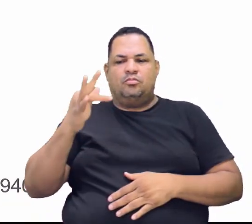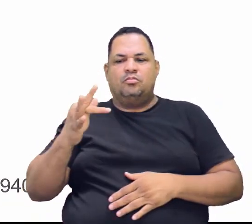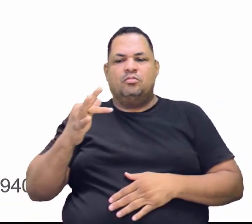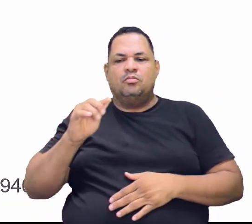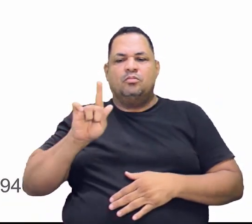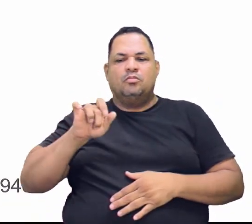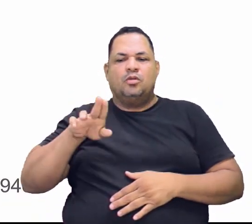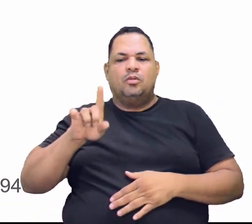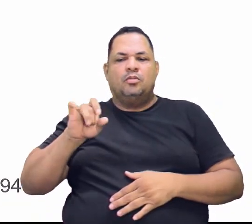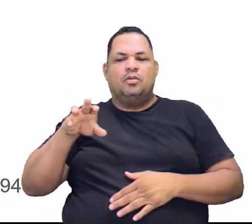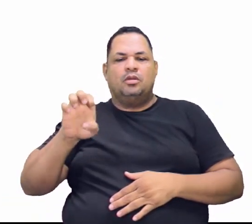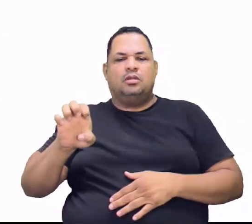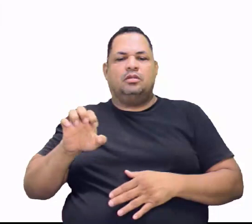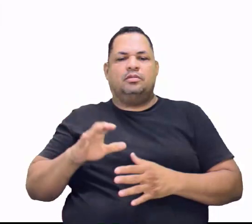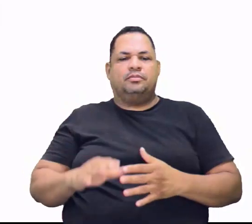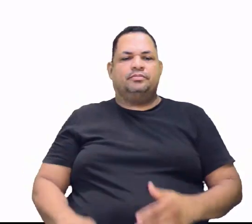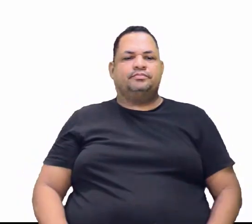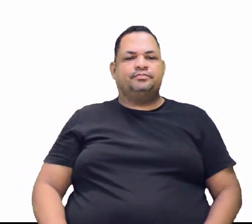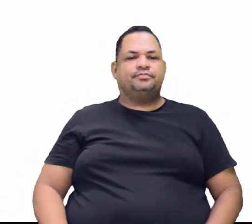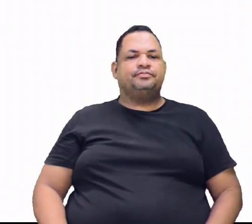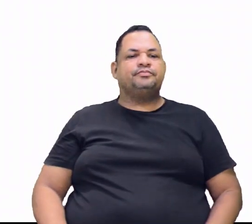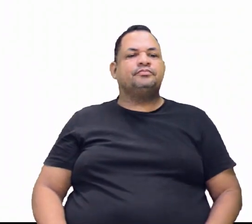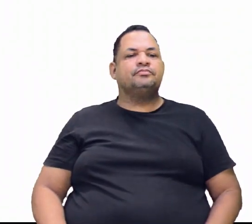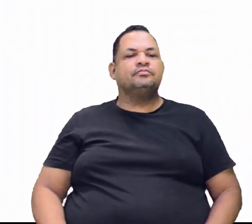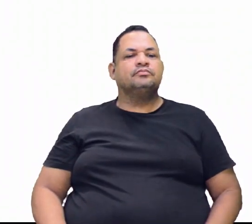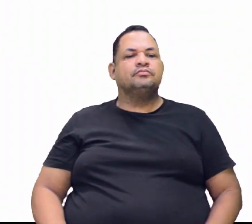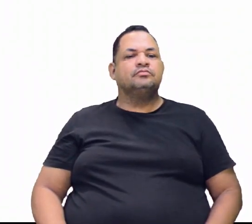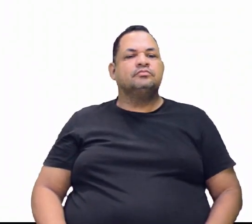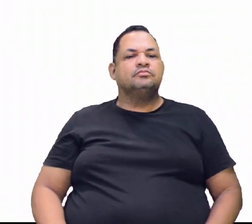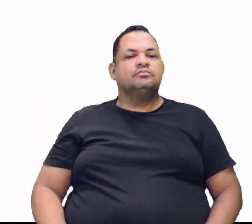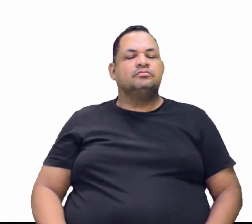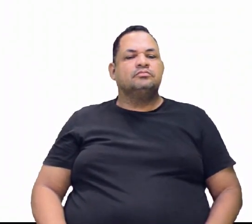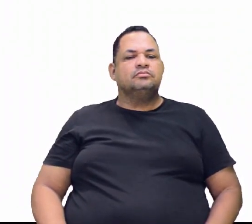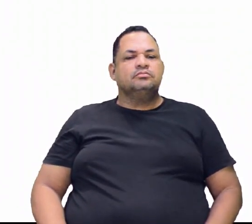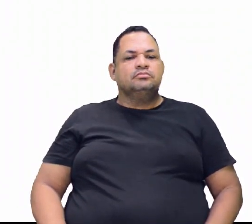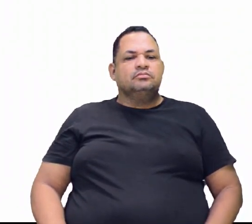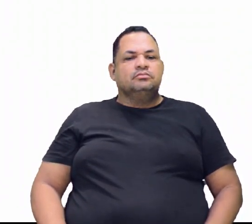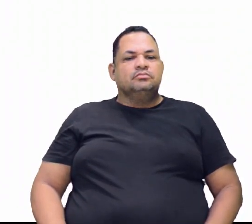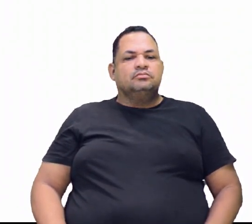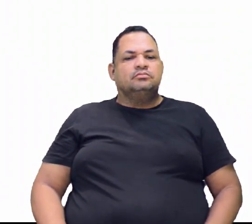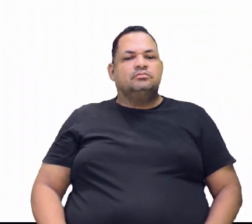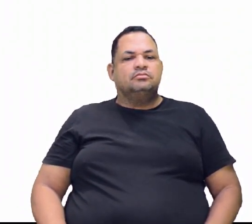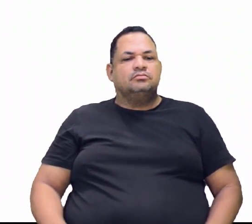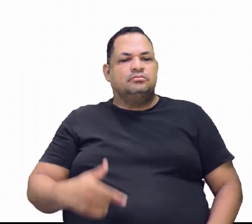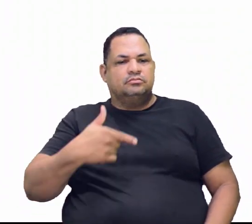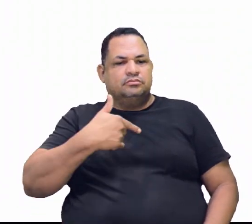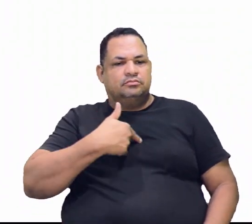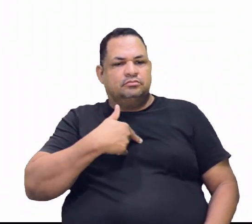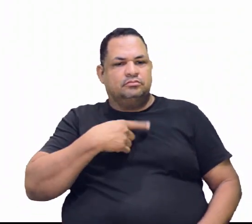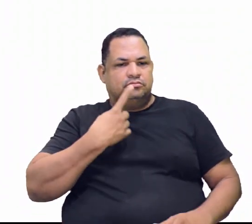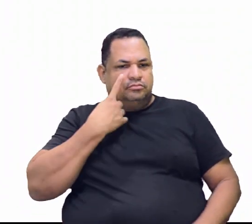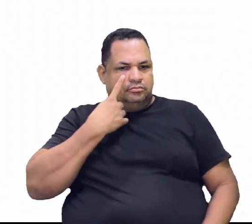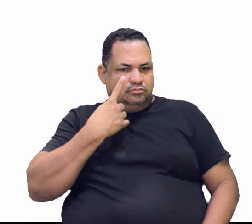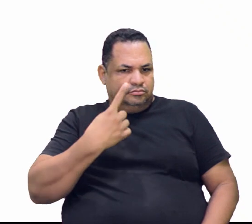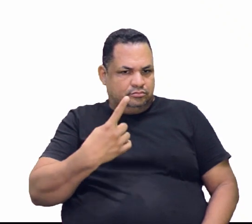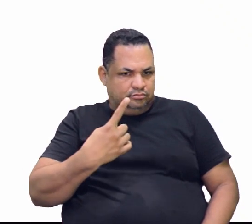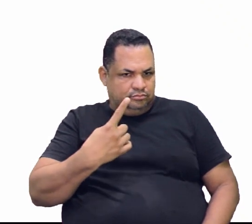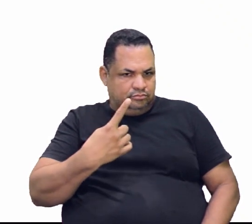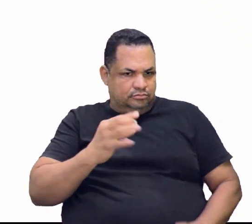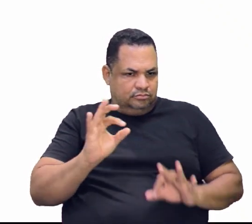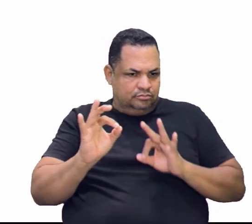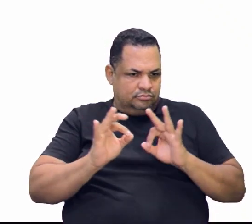do Guaporé. Olha lá, Getúlio conferindo a